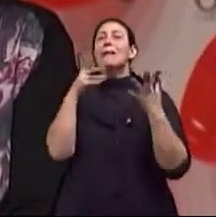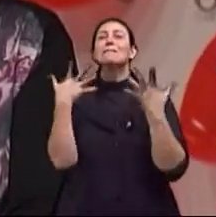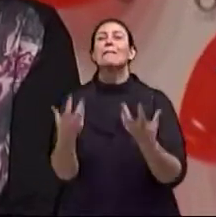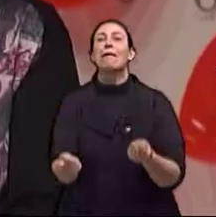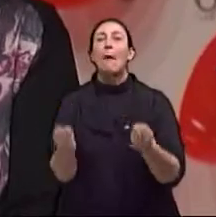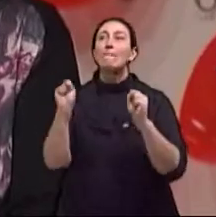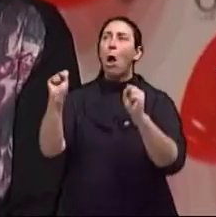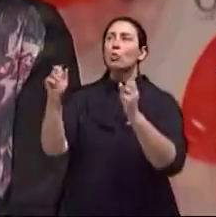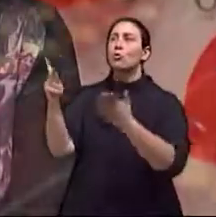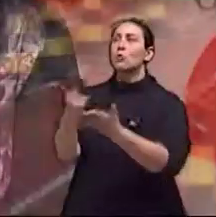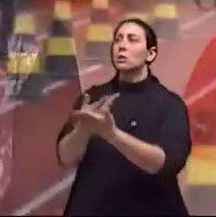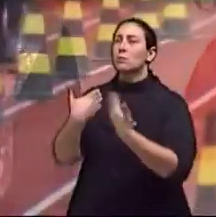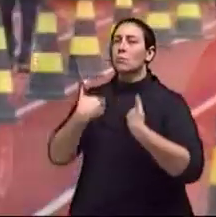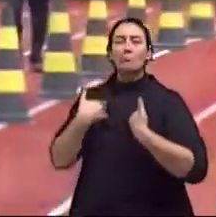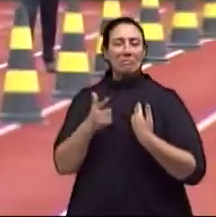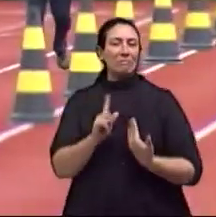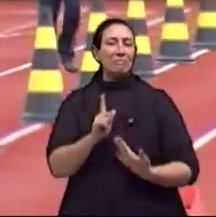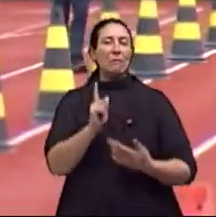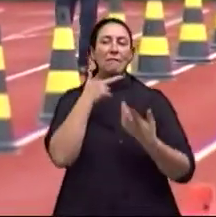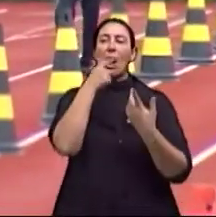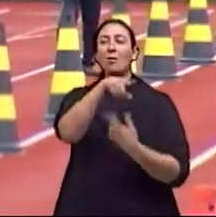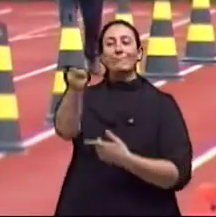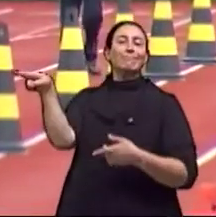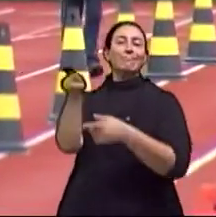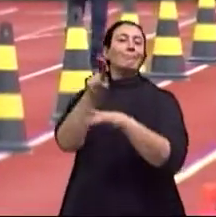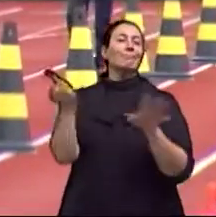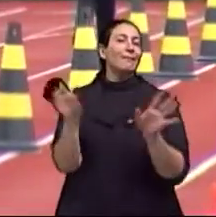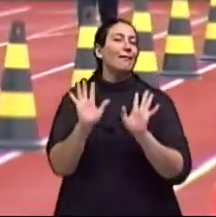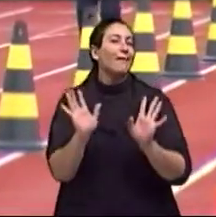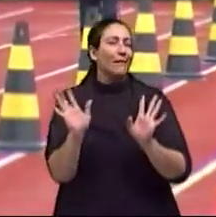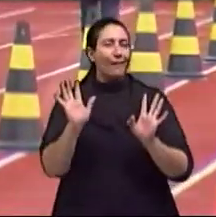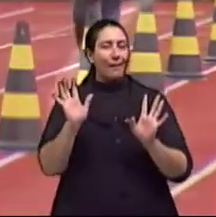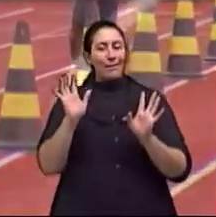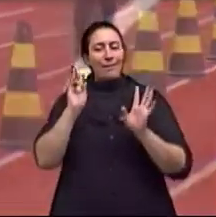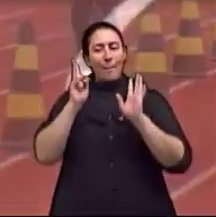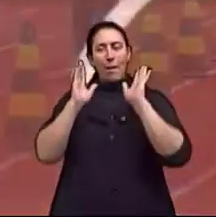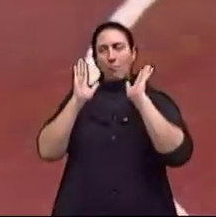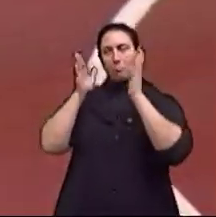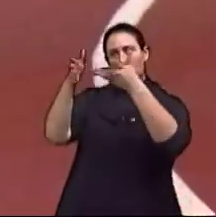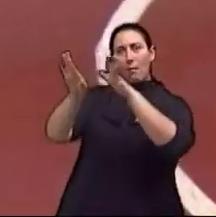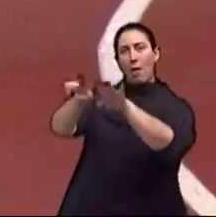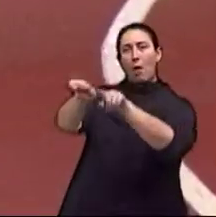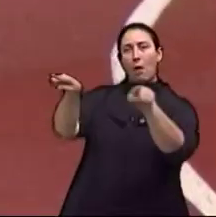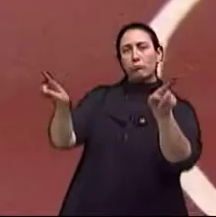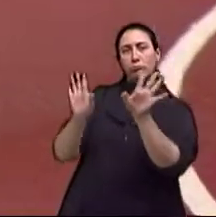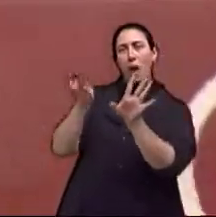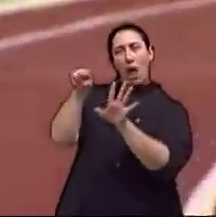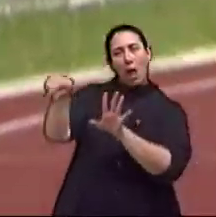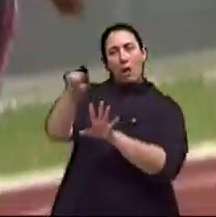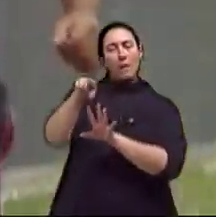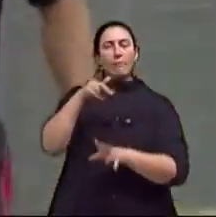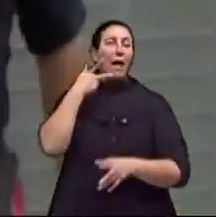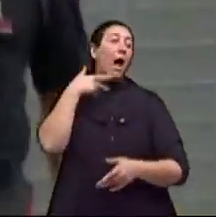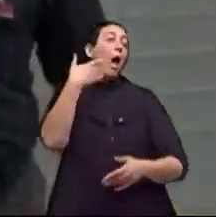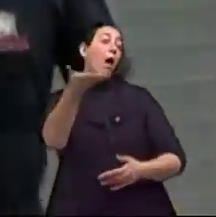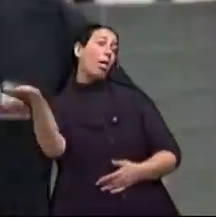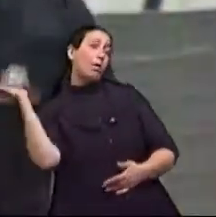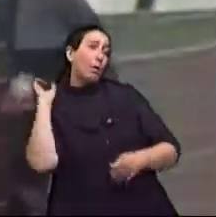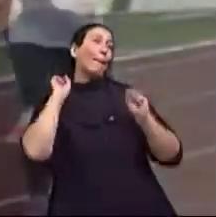acontecer então é muito o que aparece bastante assim é sempre projetado no outro nunca nele mesmo Eles não falam na primeira pessoa